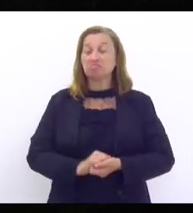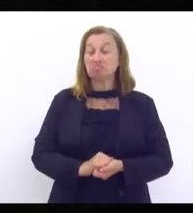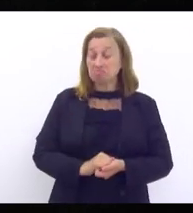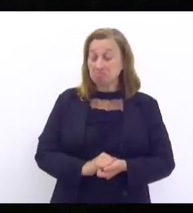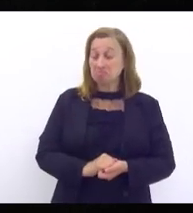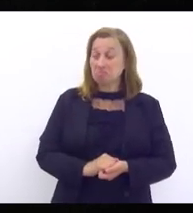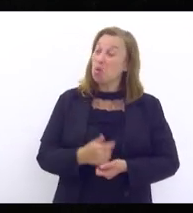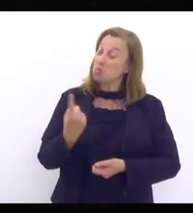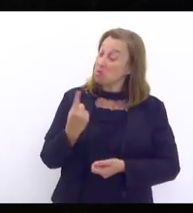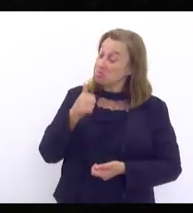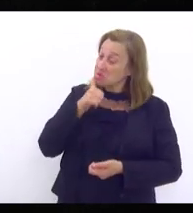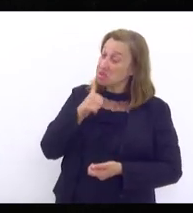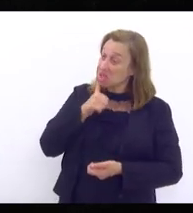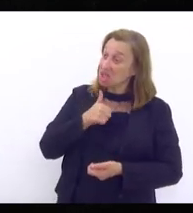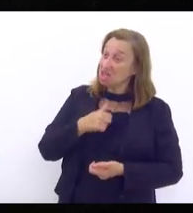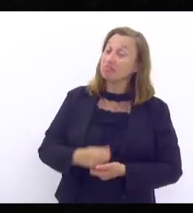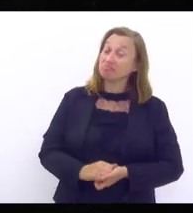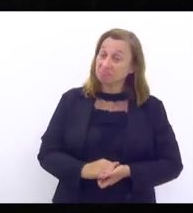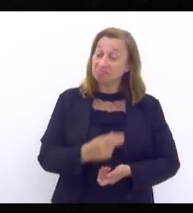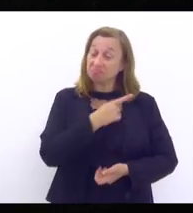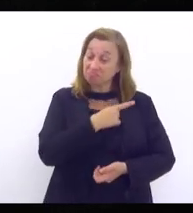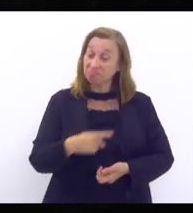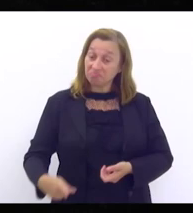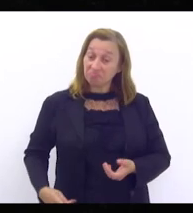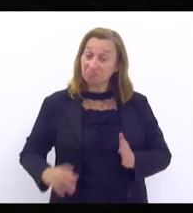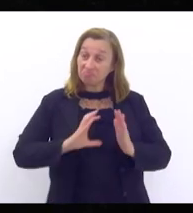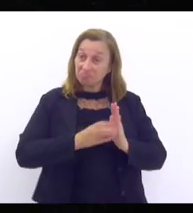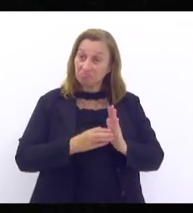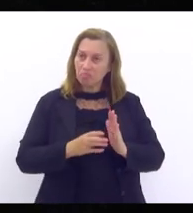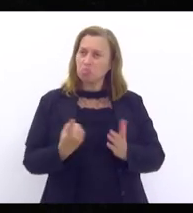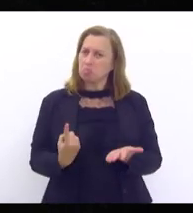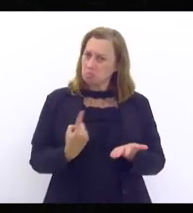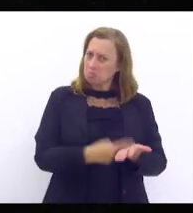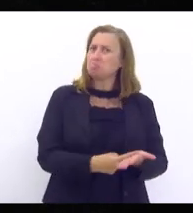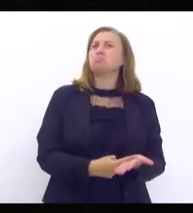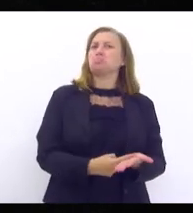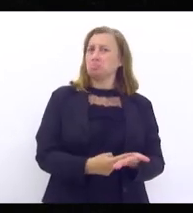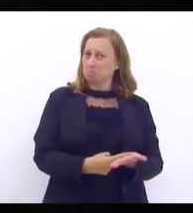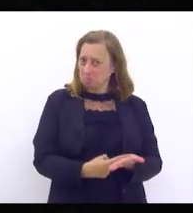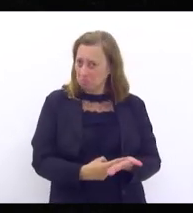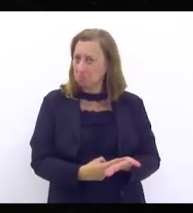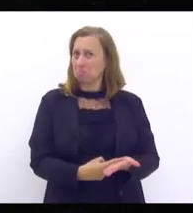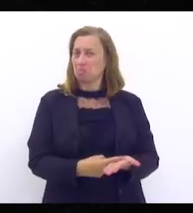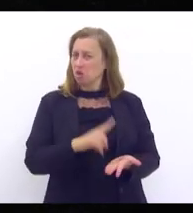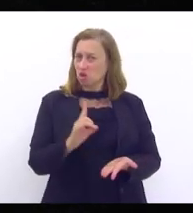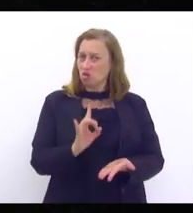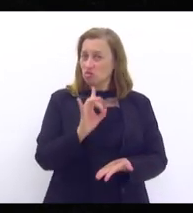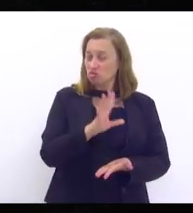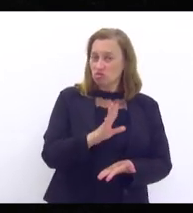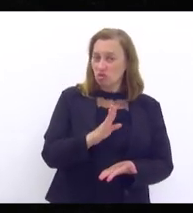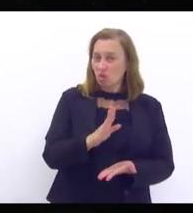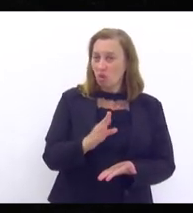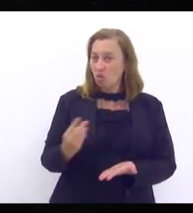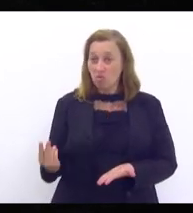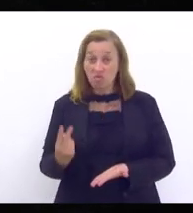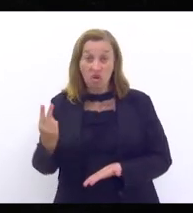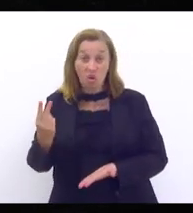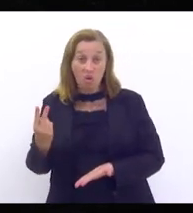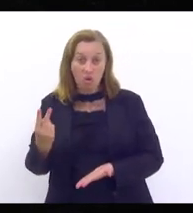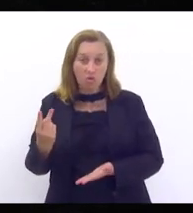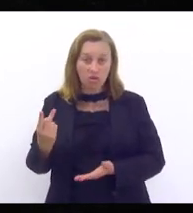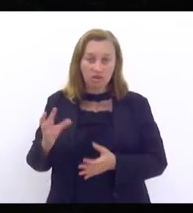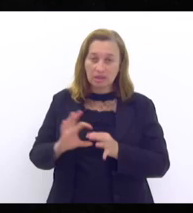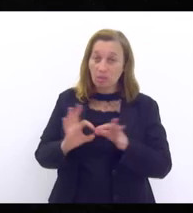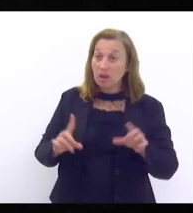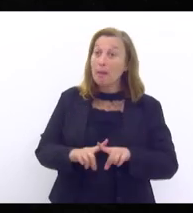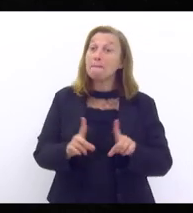uma mulher e uma presidente de partido extremamente comprometida não só com os princípios democráticos,